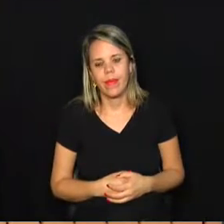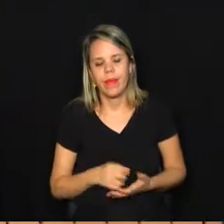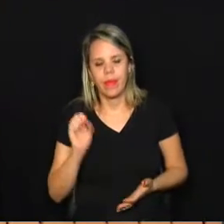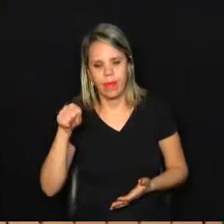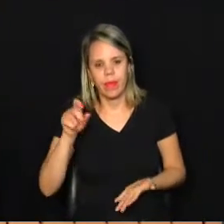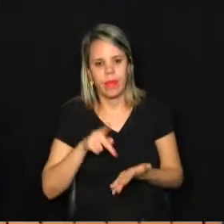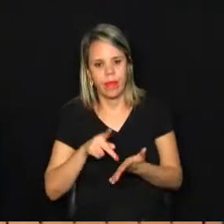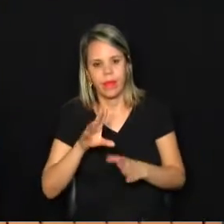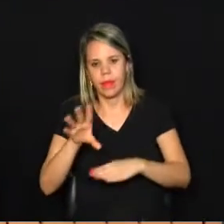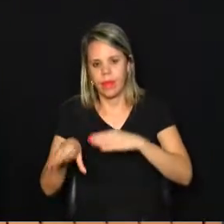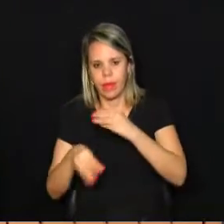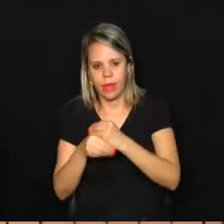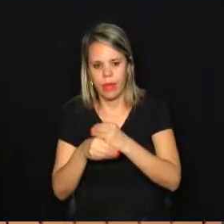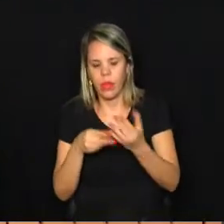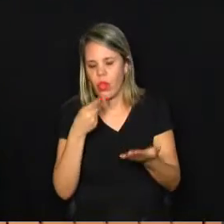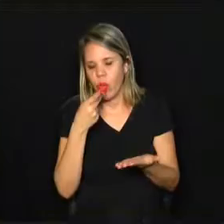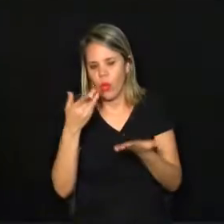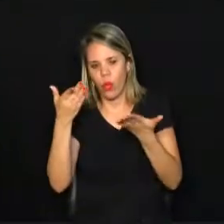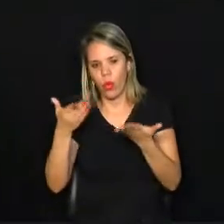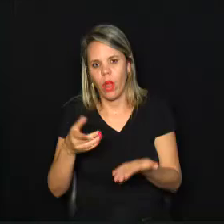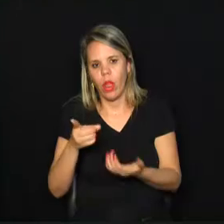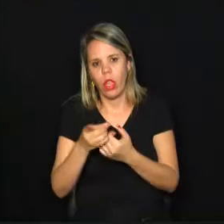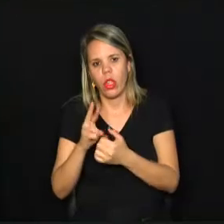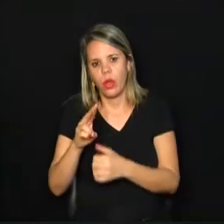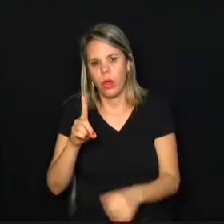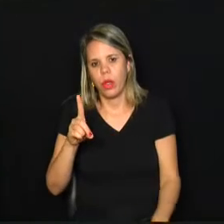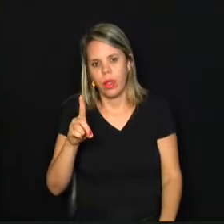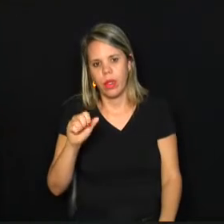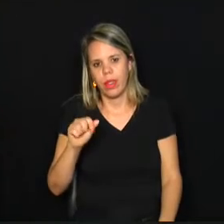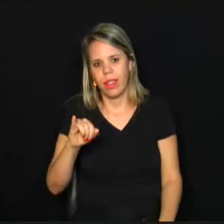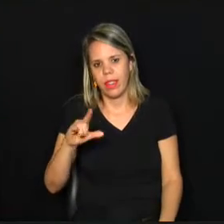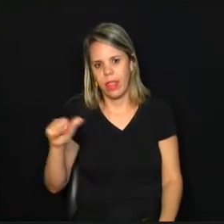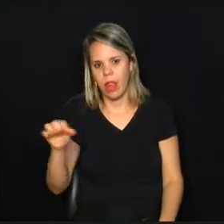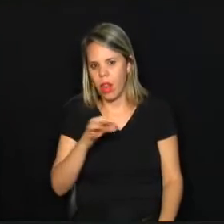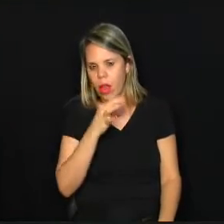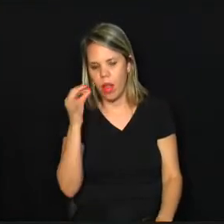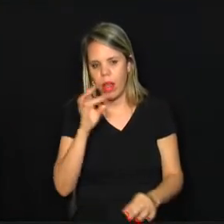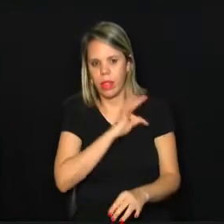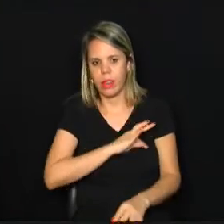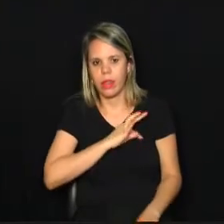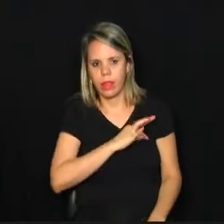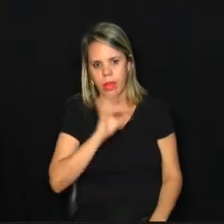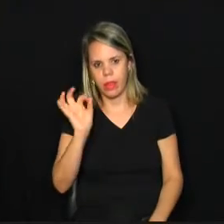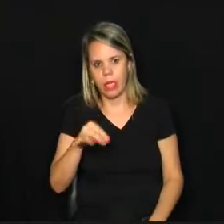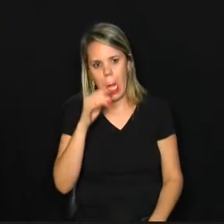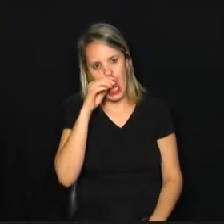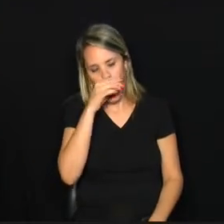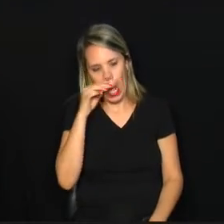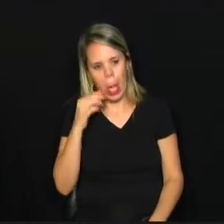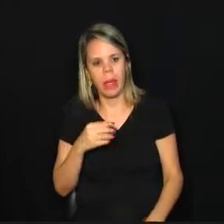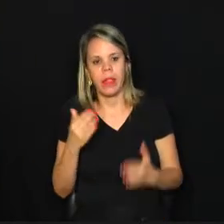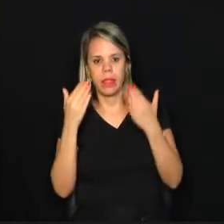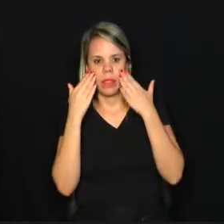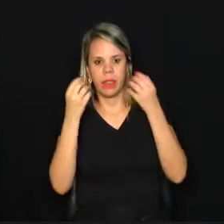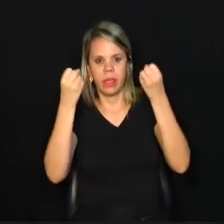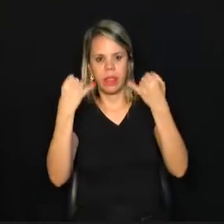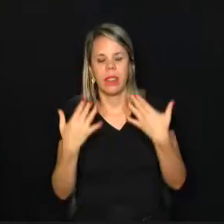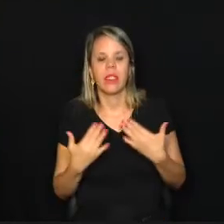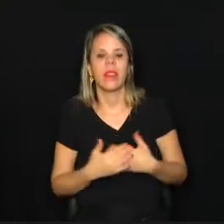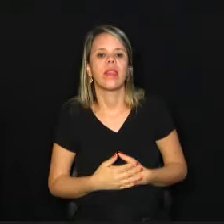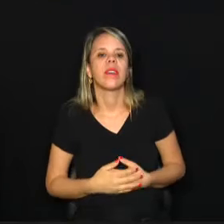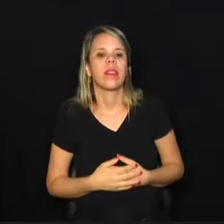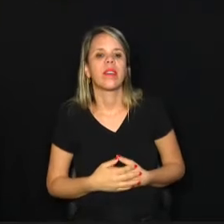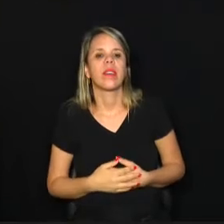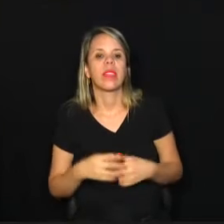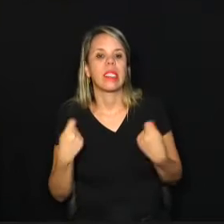Eu queria só complementar, falar com a doutora Daniela, essa explicação mais técnica, mas deixar evidente que a partir de